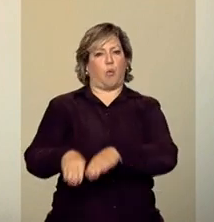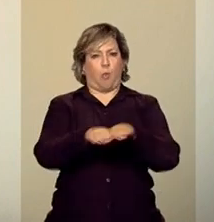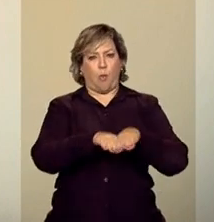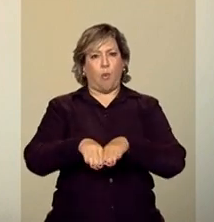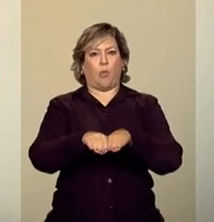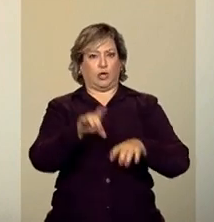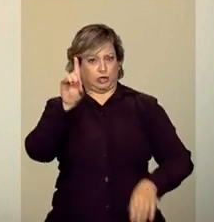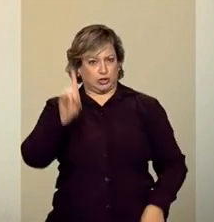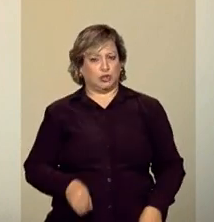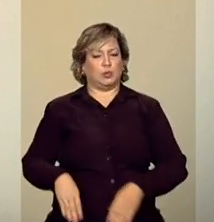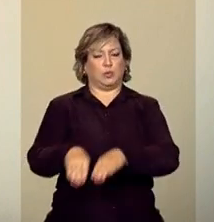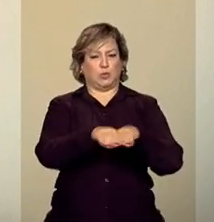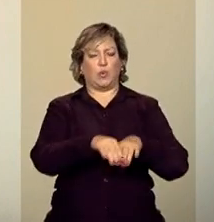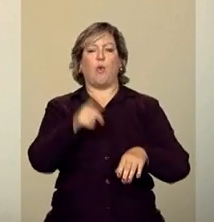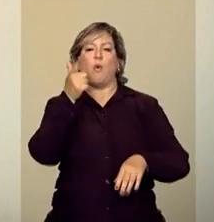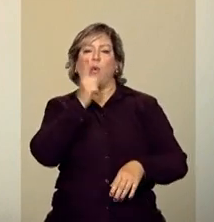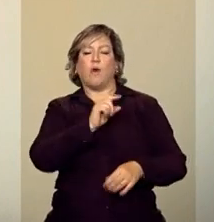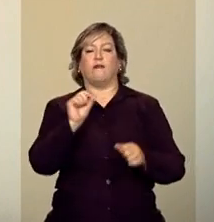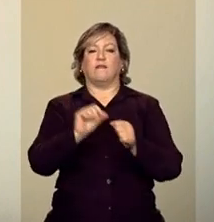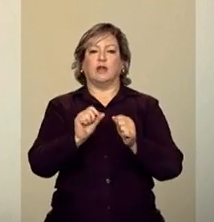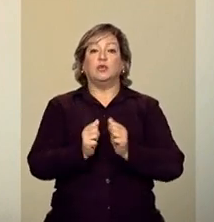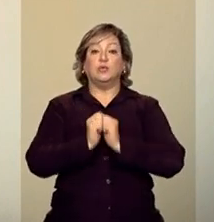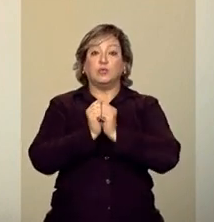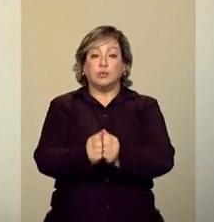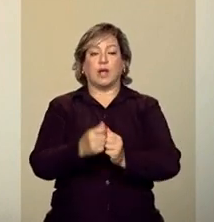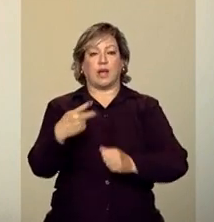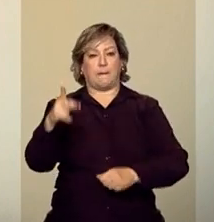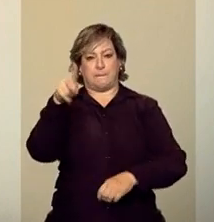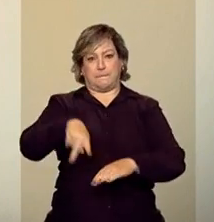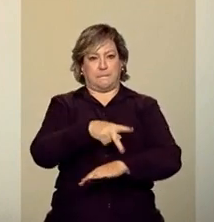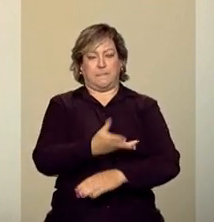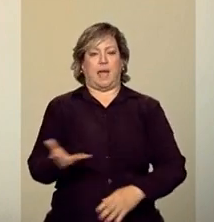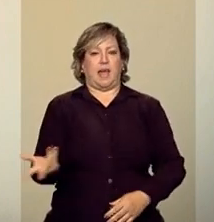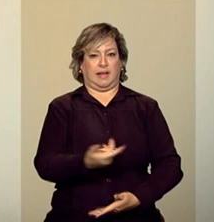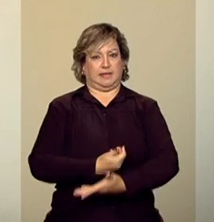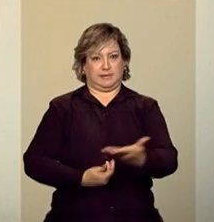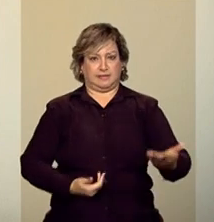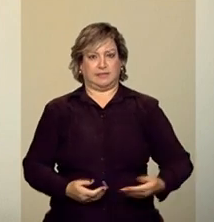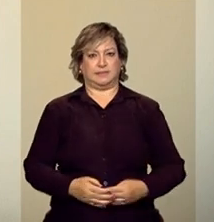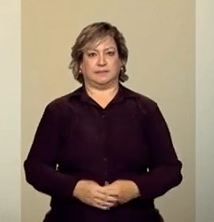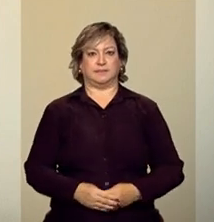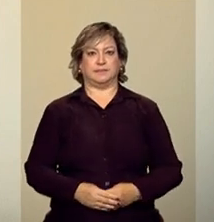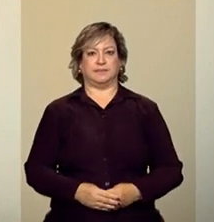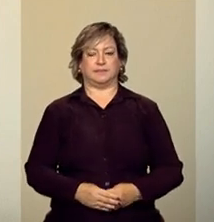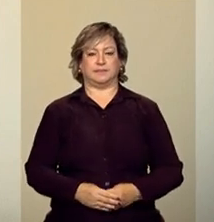que vamos continuar construindo juntos esse nosso grande país.